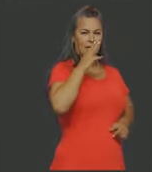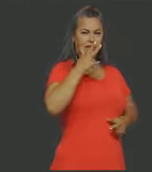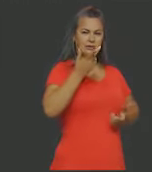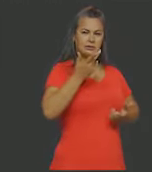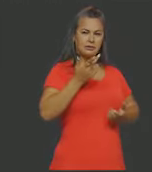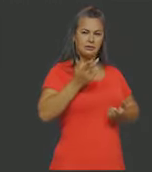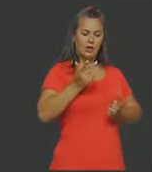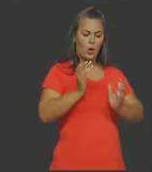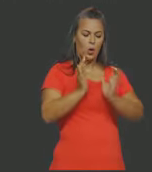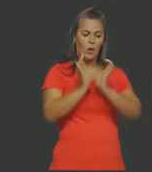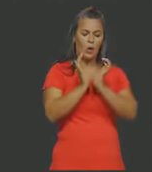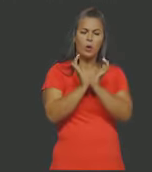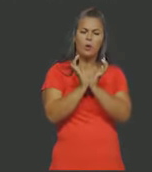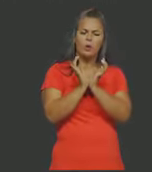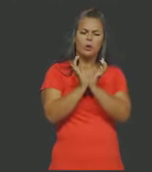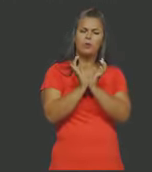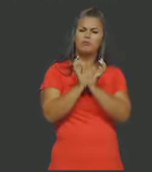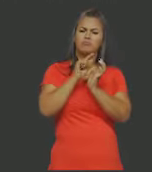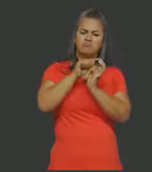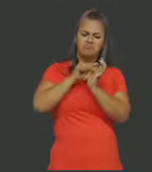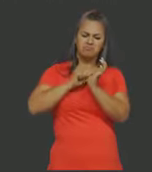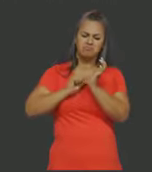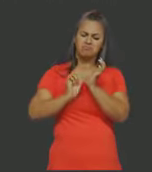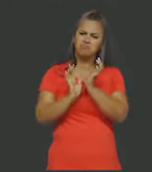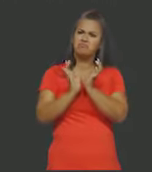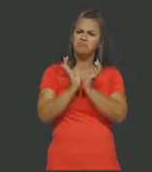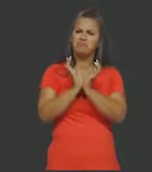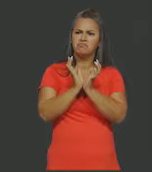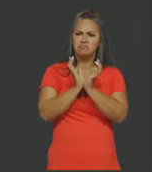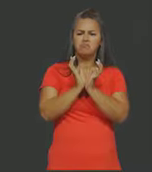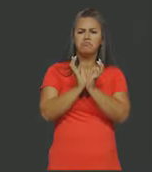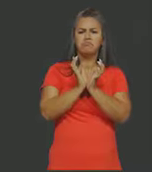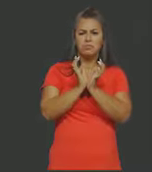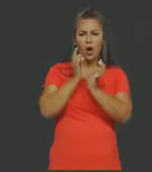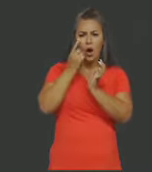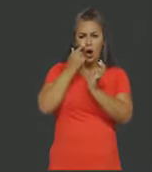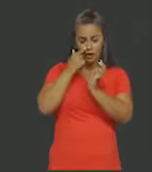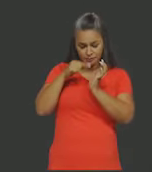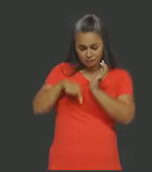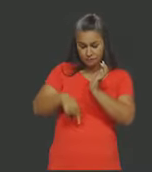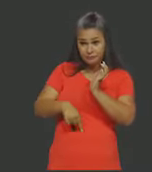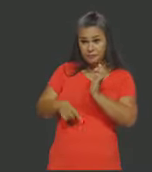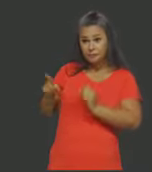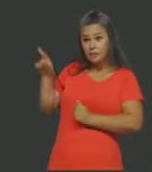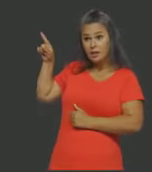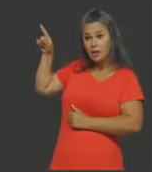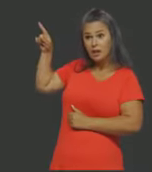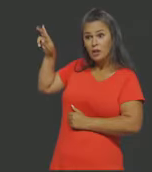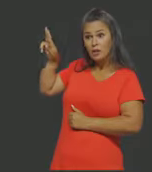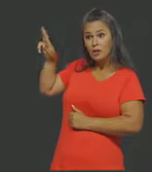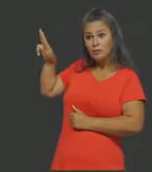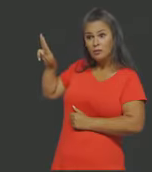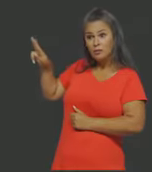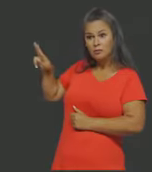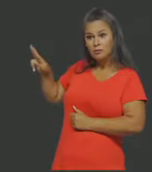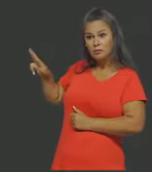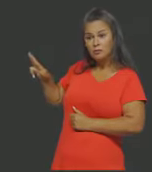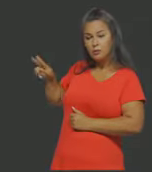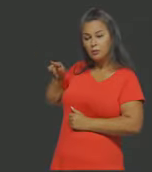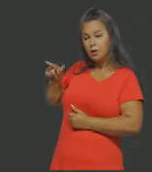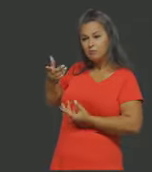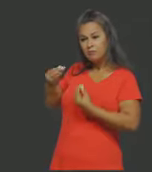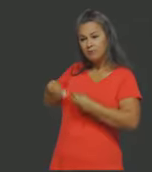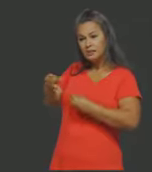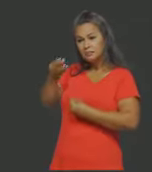invertida, tá? Aqui na frente a bexiga, aqui é um osso, a proximidade aqui